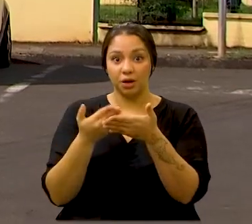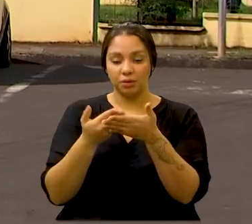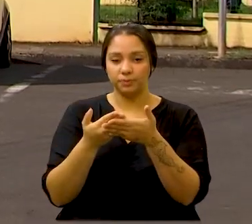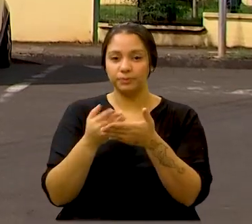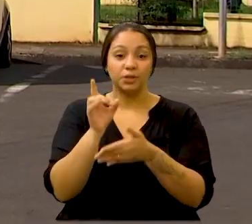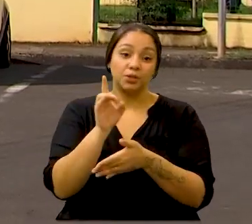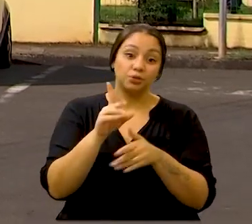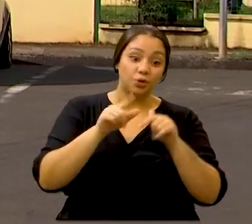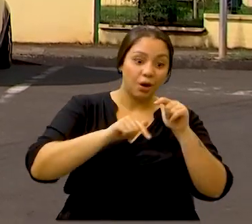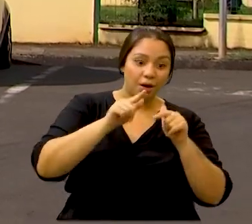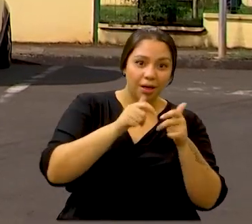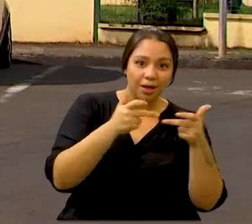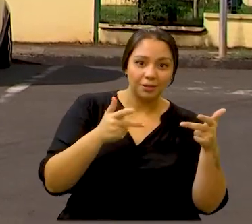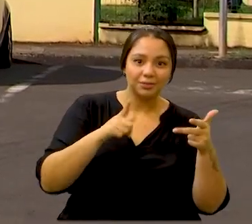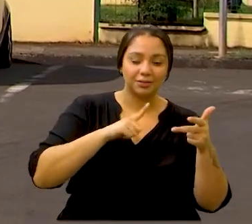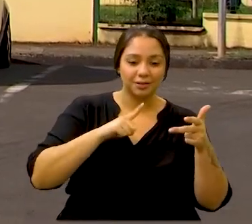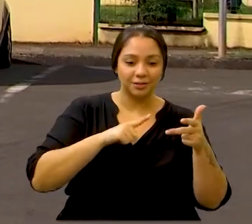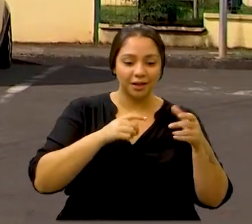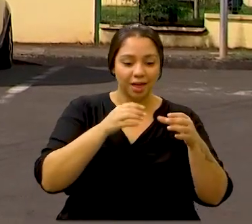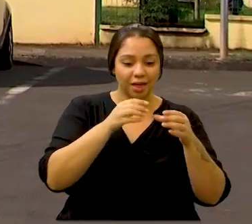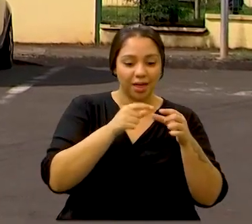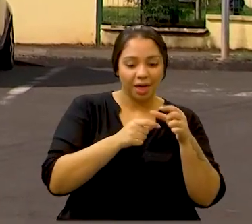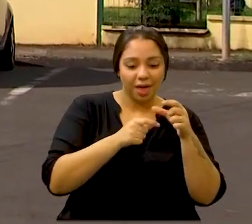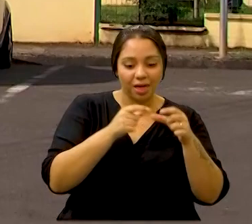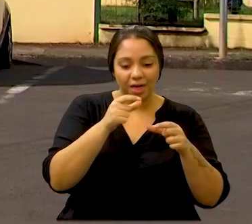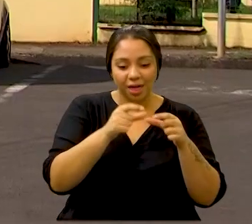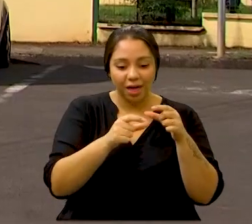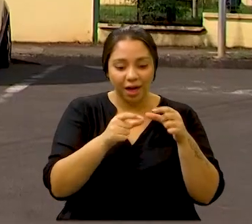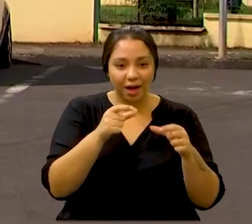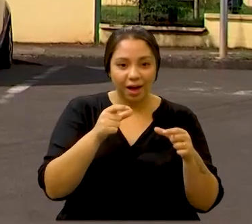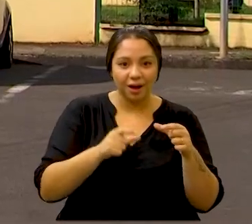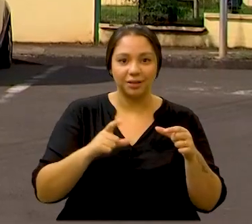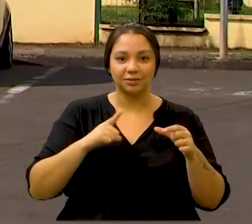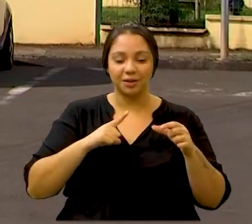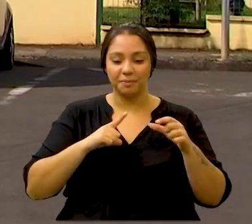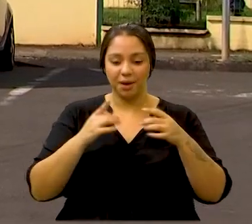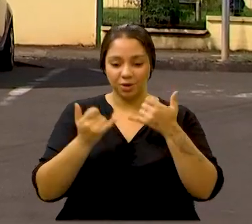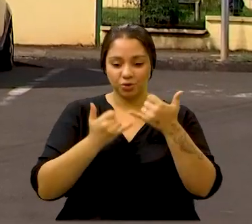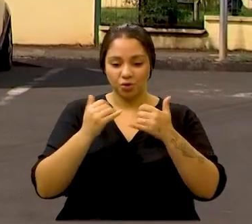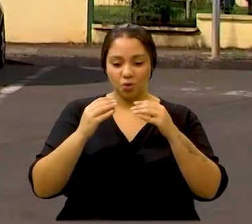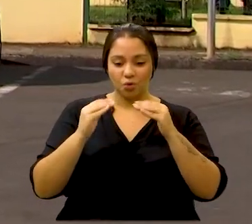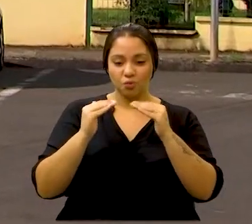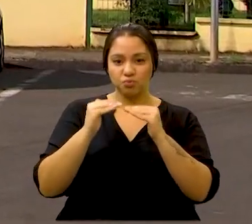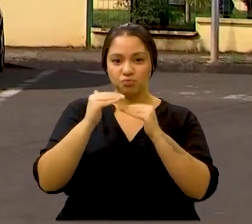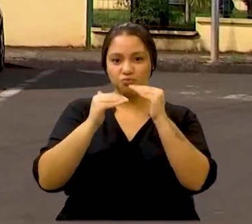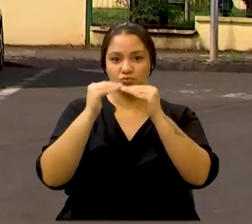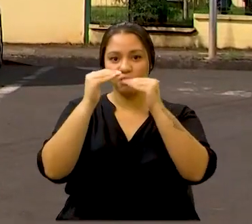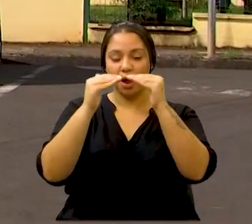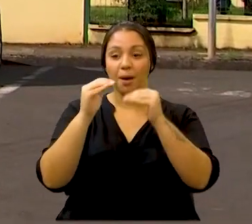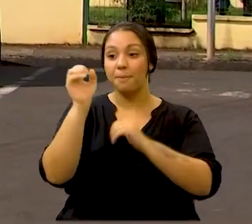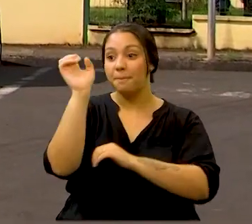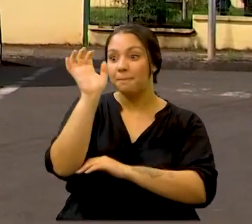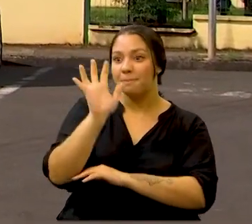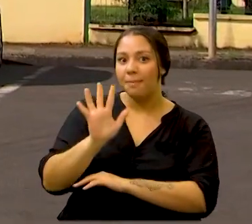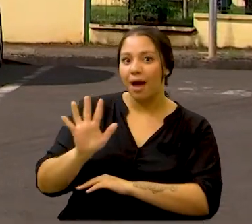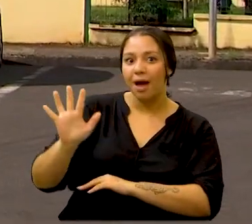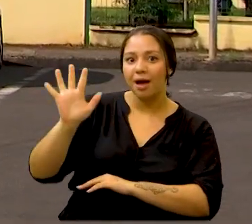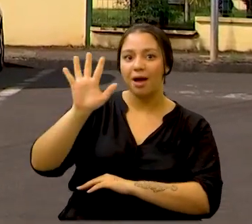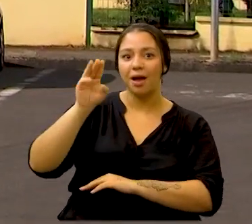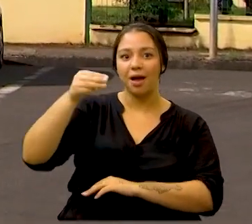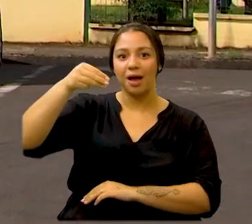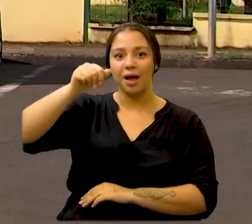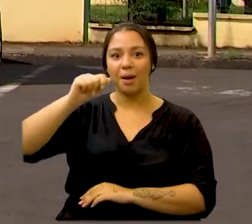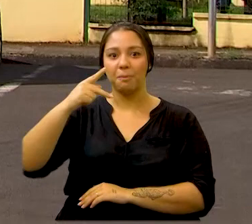algumas amostras, né, de quebra-cabeça, Jenga, que é um jogo de empilhar, mapa, que são construídos